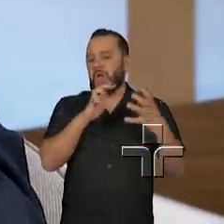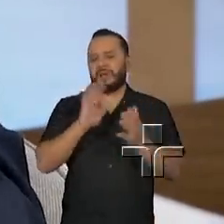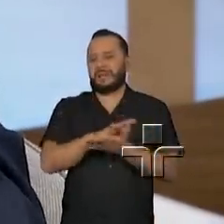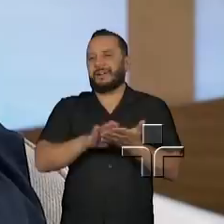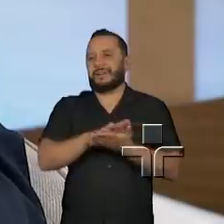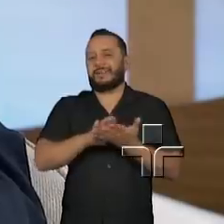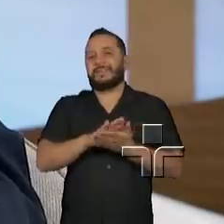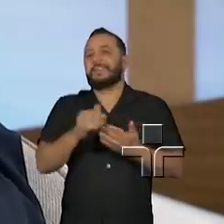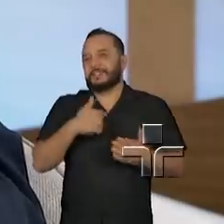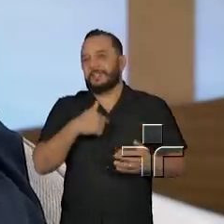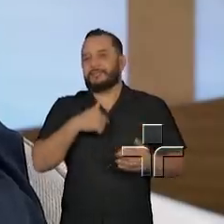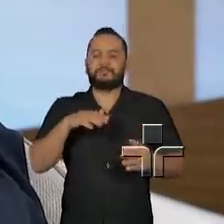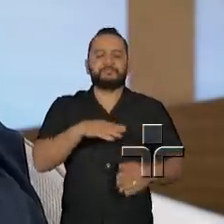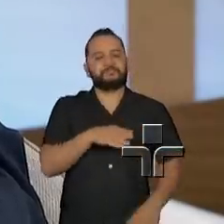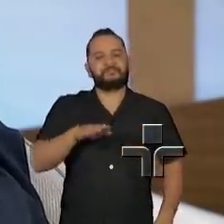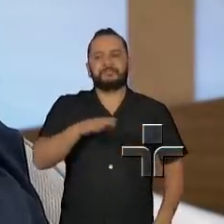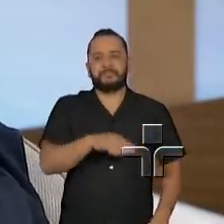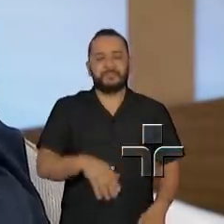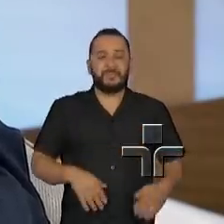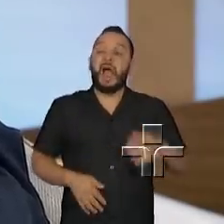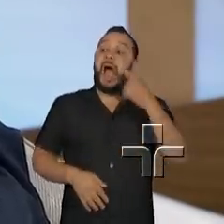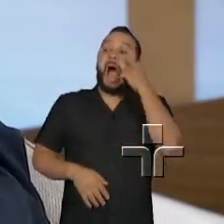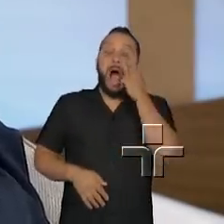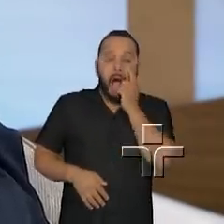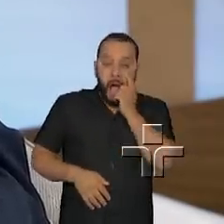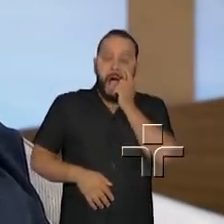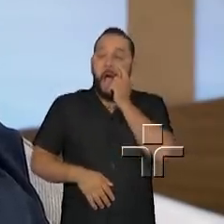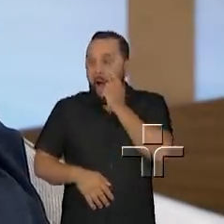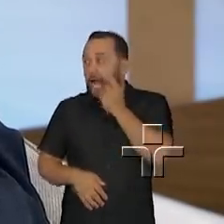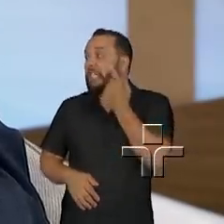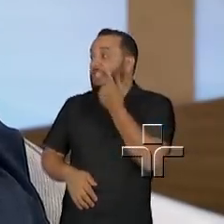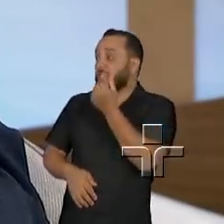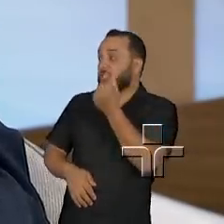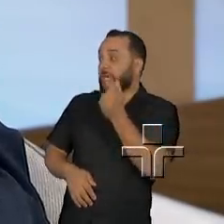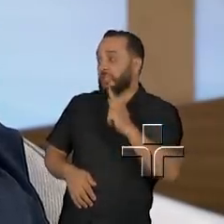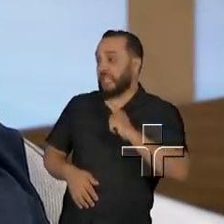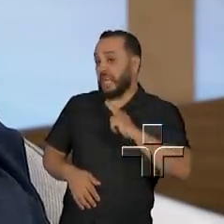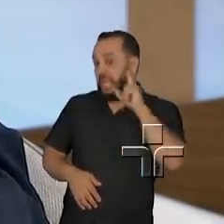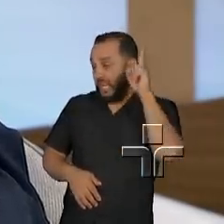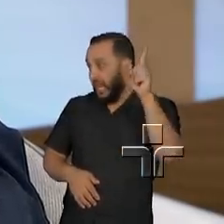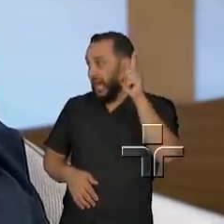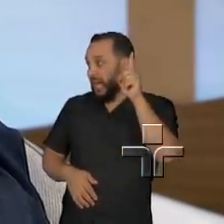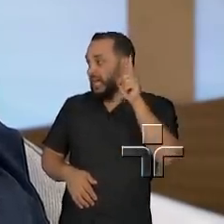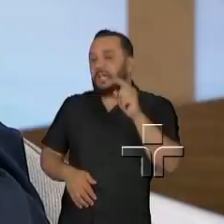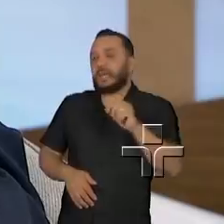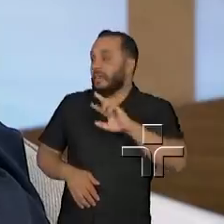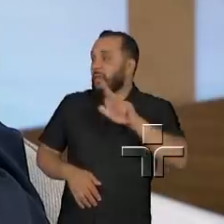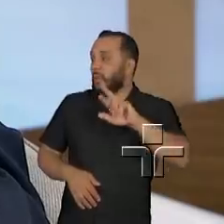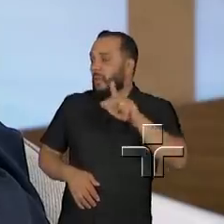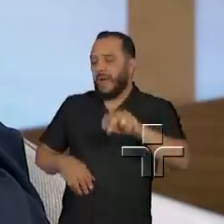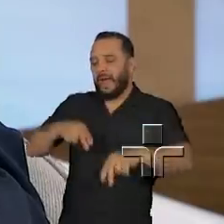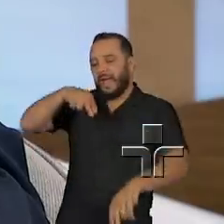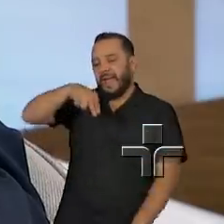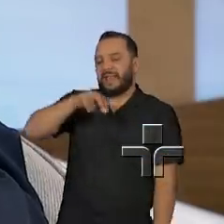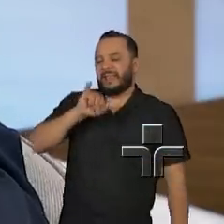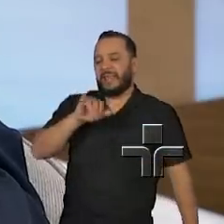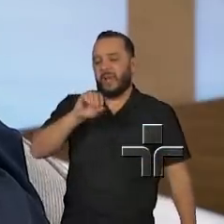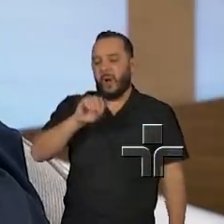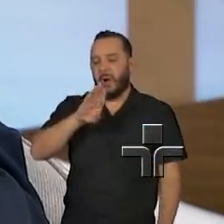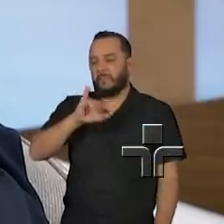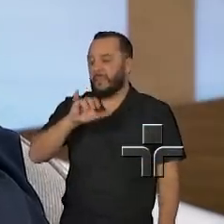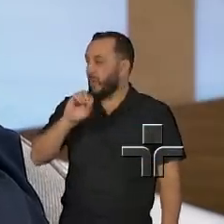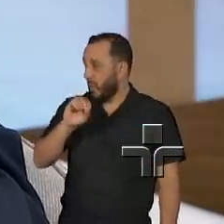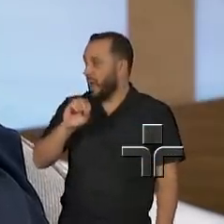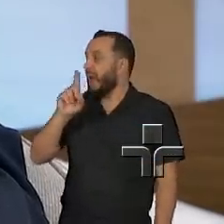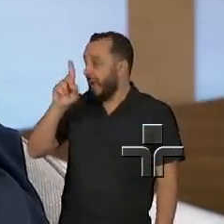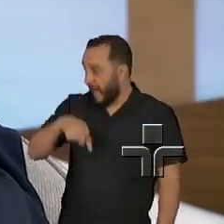Jardim Botânico, ele falou, então quer dizer que o dinheiro forte que tem lá não é nióbio, é planta,